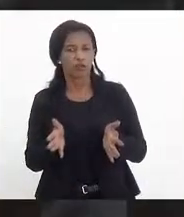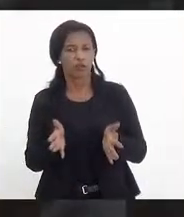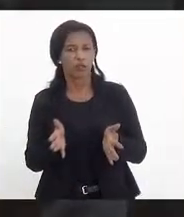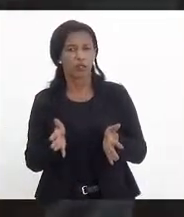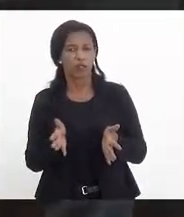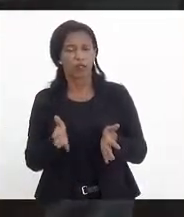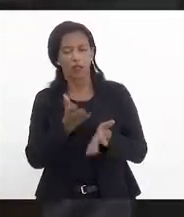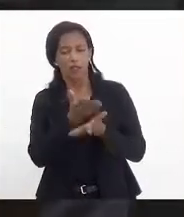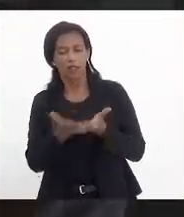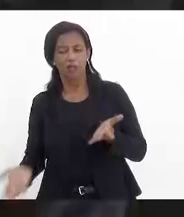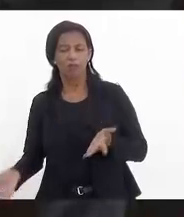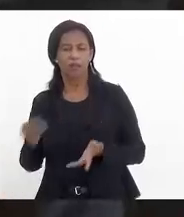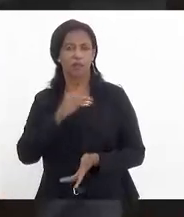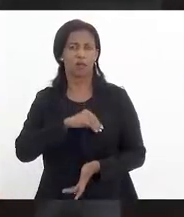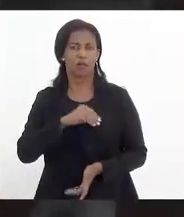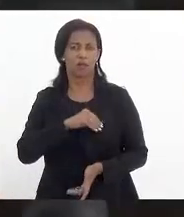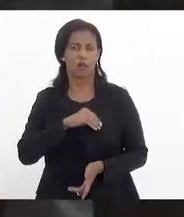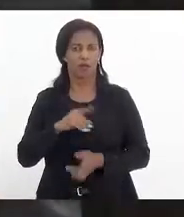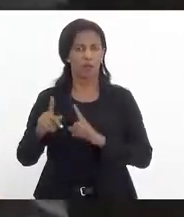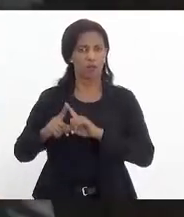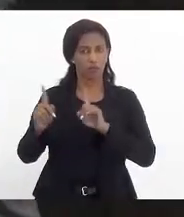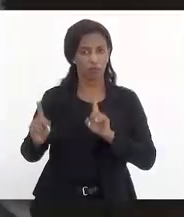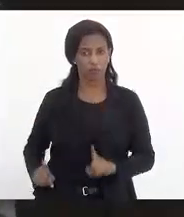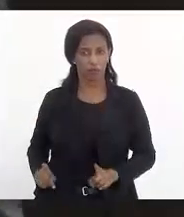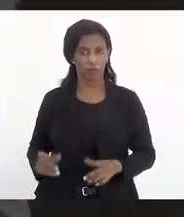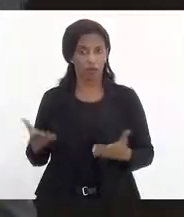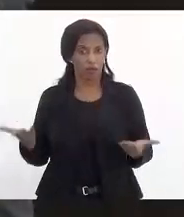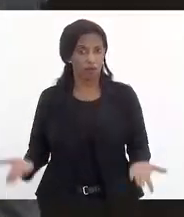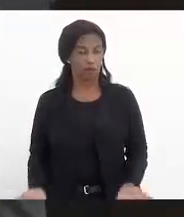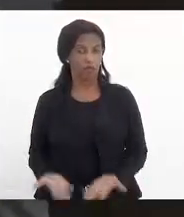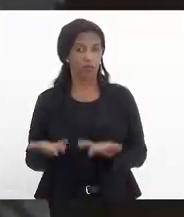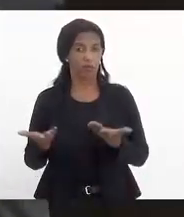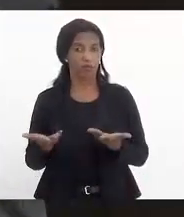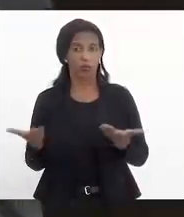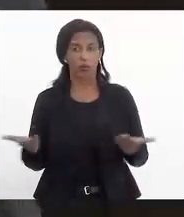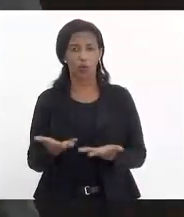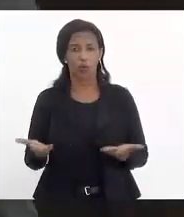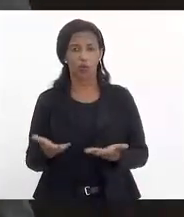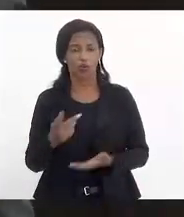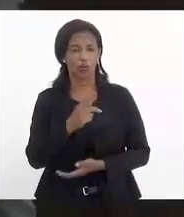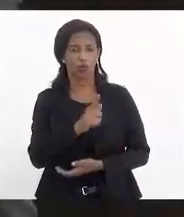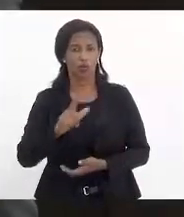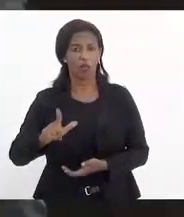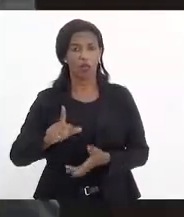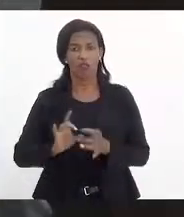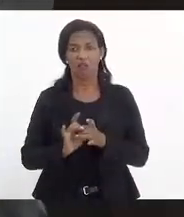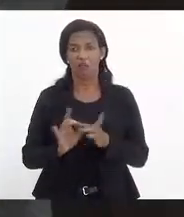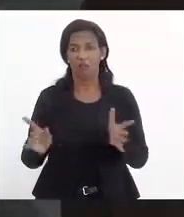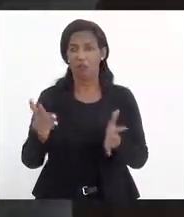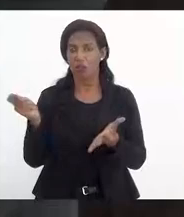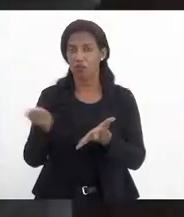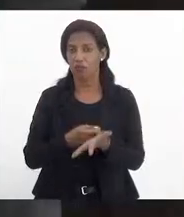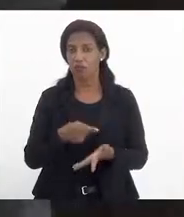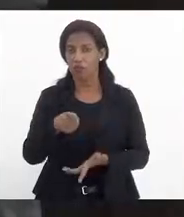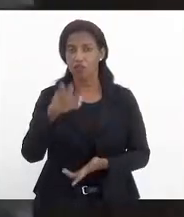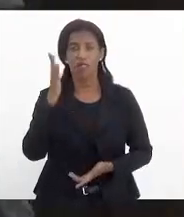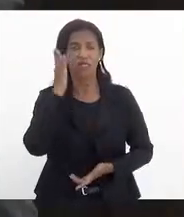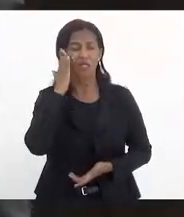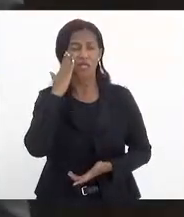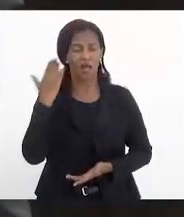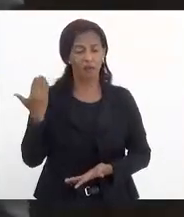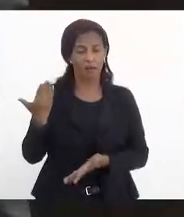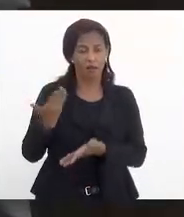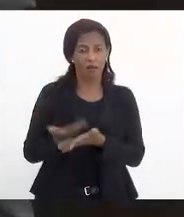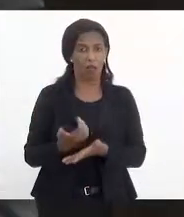as perdas salariais dos servidores e das servidoras. E, no entanto, o projeto que aqui está é autorizativo. E Vossa Excelência mesmo traz,